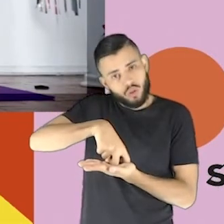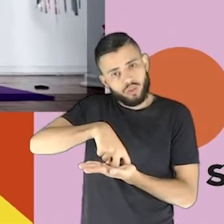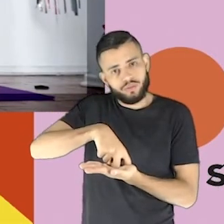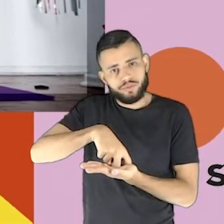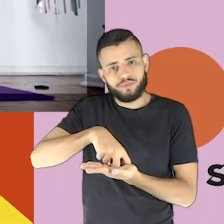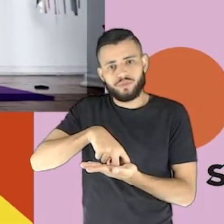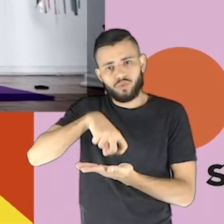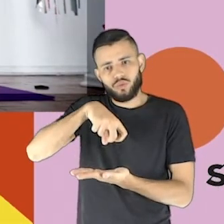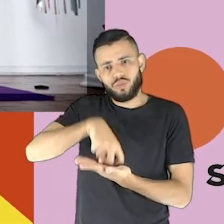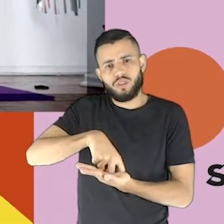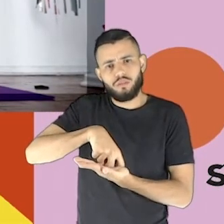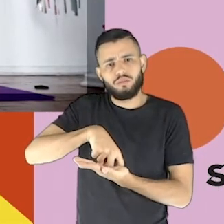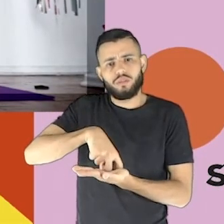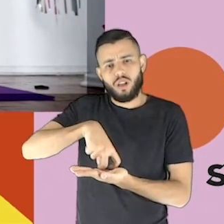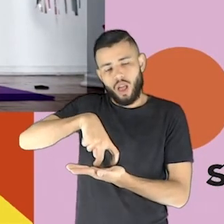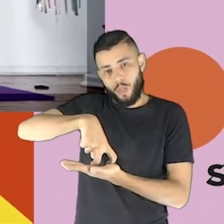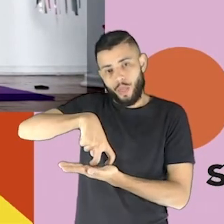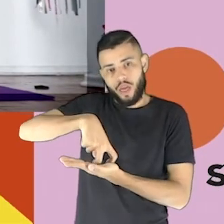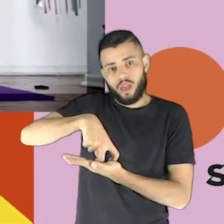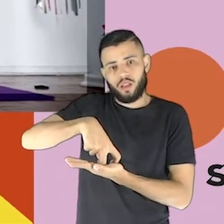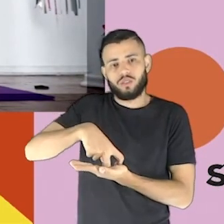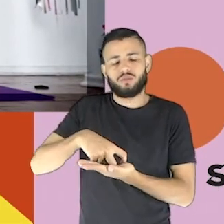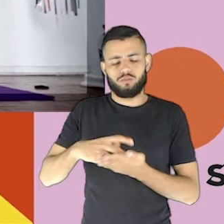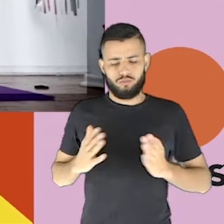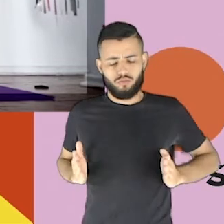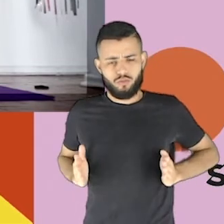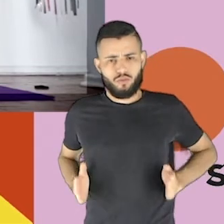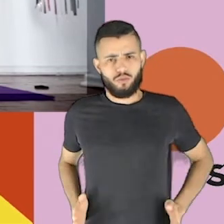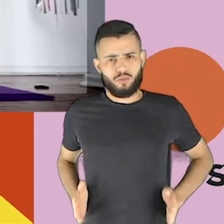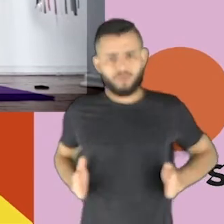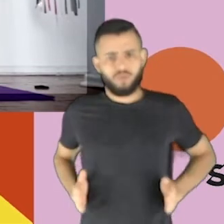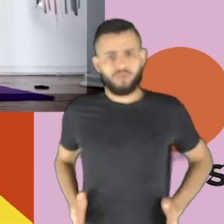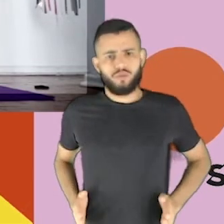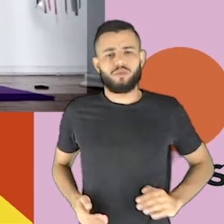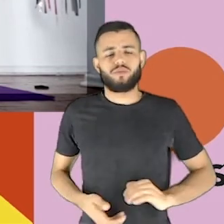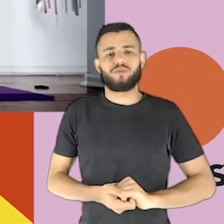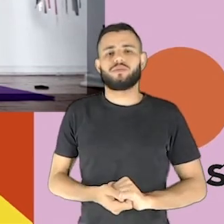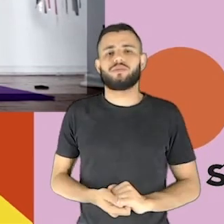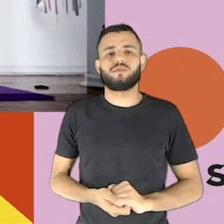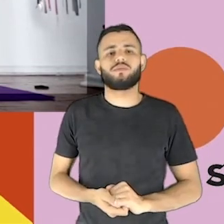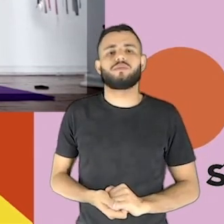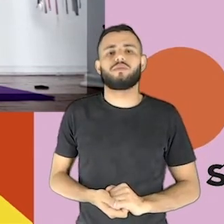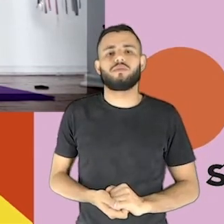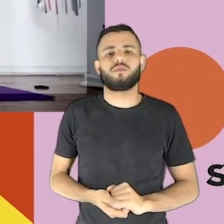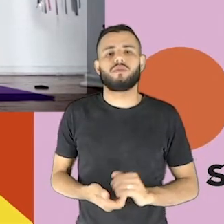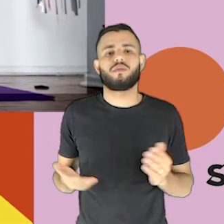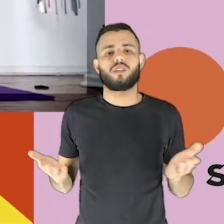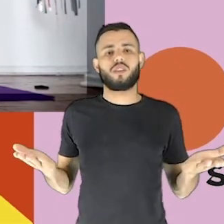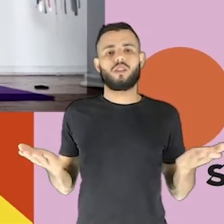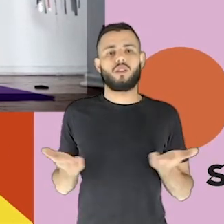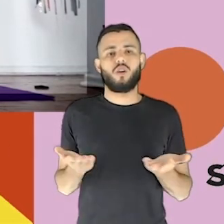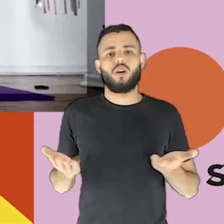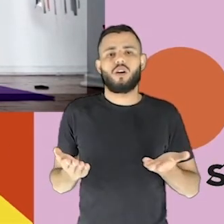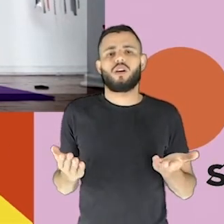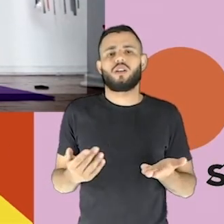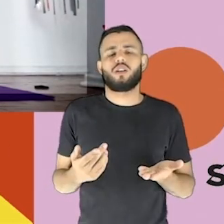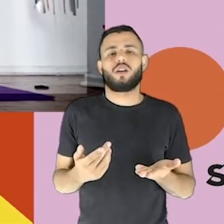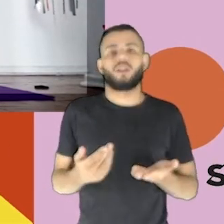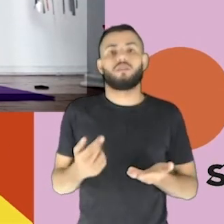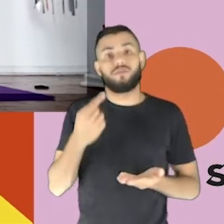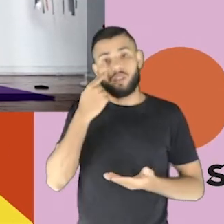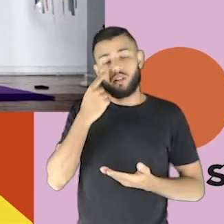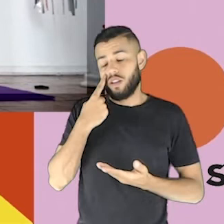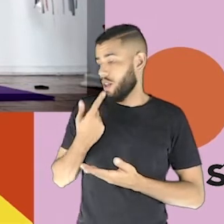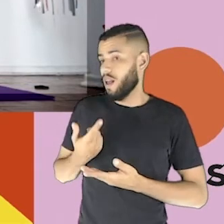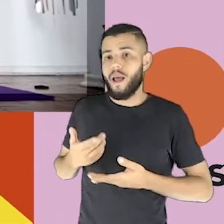os joelhos abertos na largura do quadril. E aí vamos lá, a gente vai colocar as mãos aqui atrás, olhando